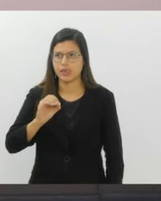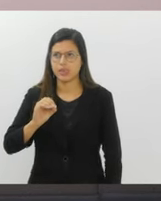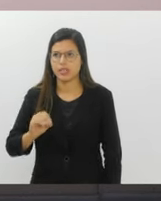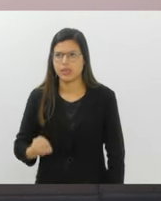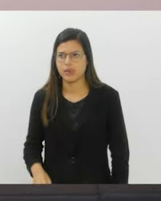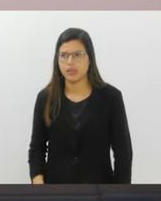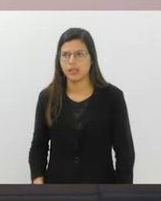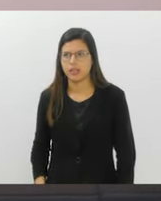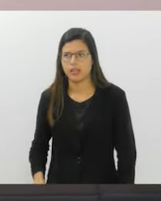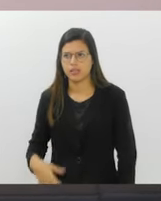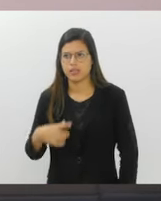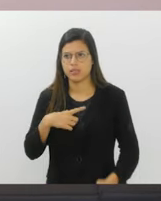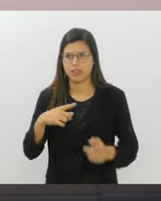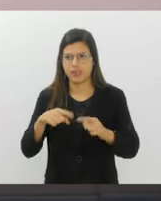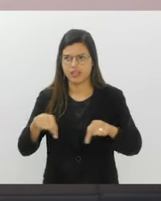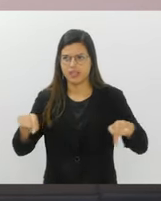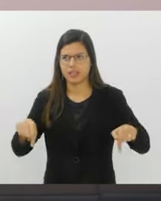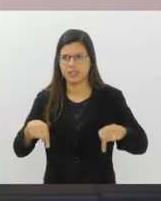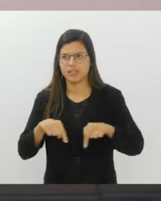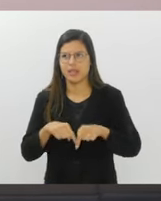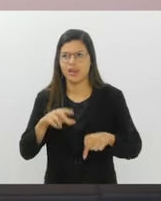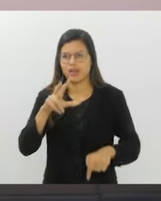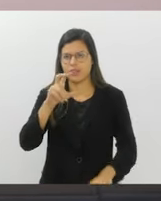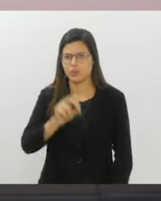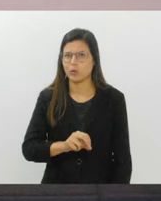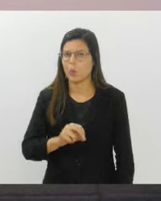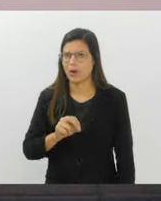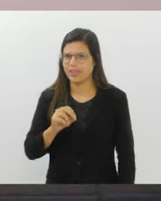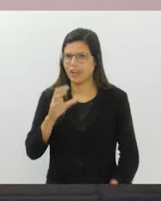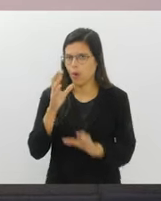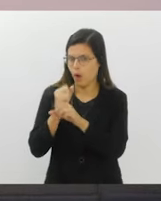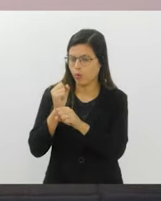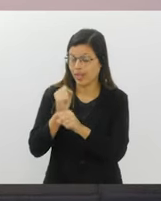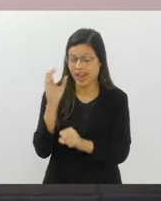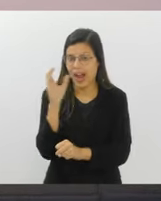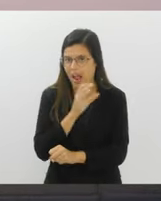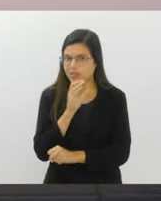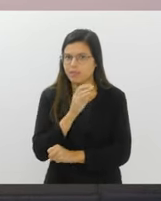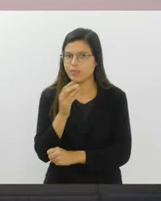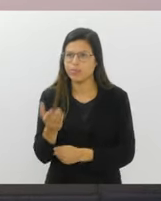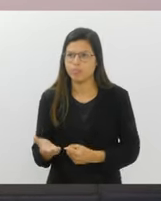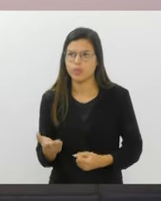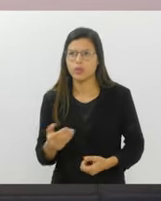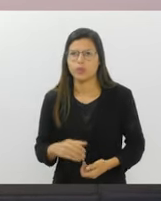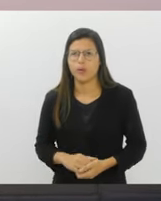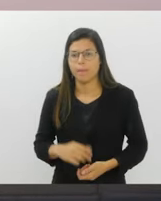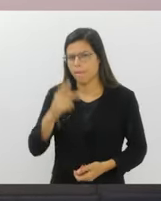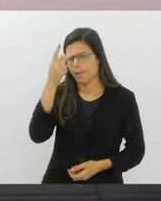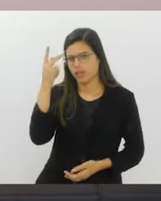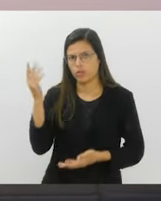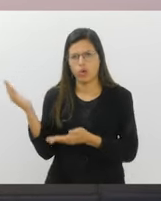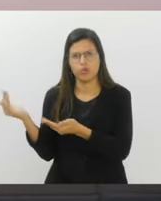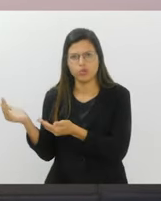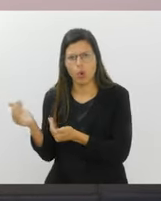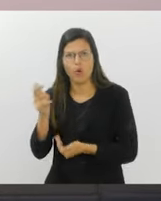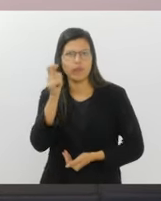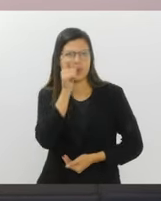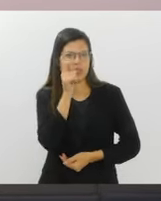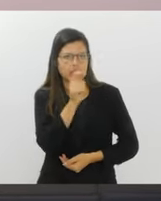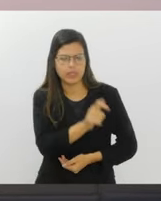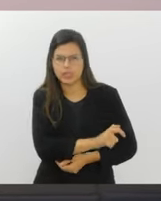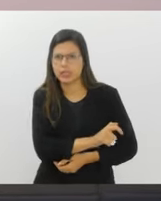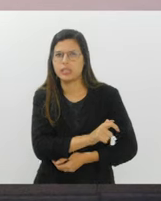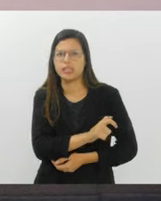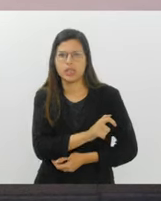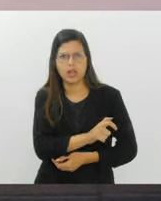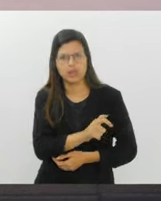Bom, sim, mas tinha na sala uns 50, eu contei assim rapidamente. E gente jovem, interessada, enfim, muito